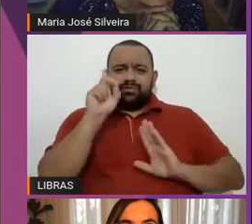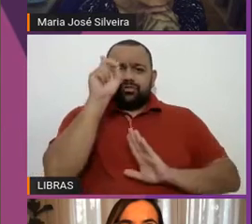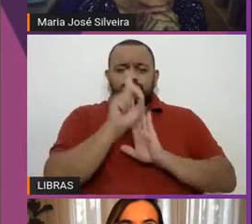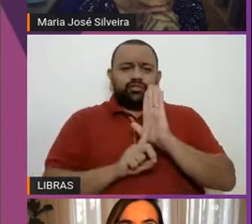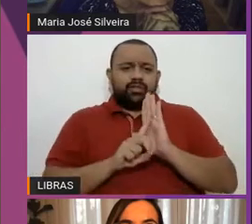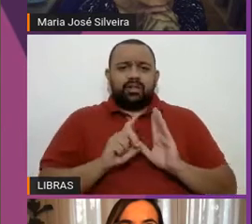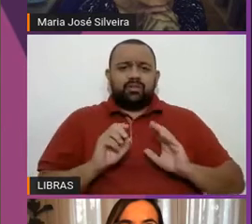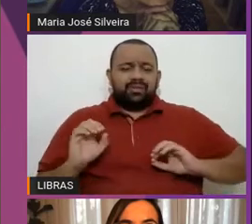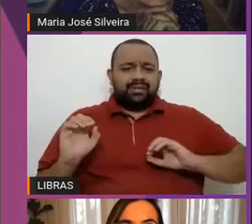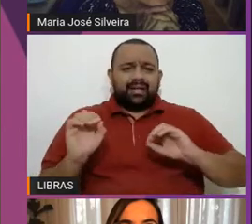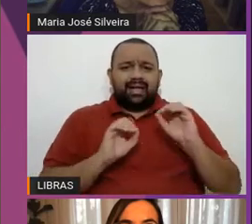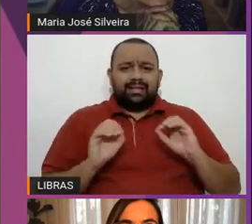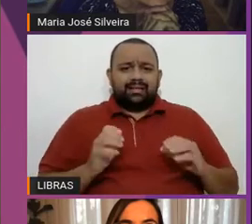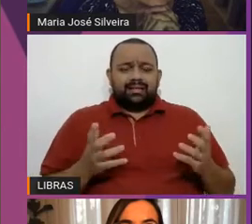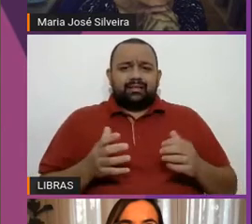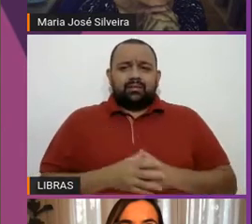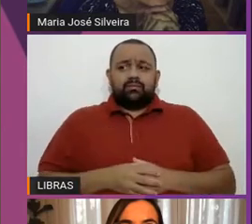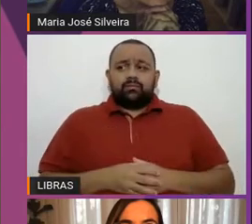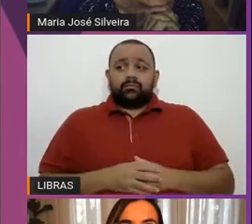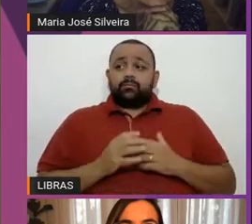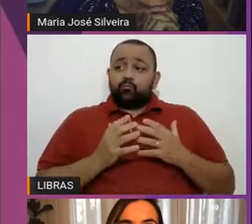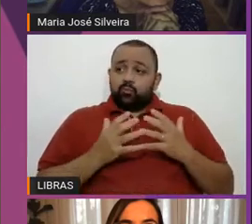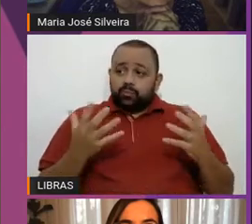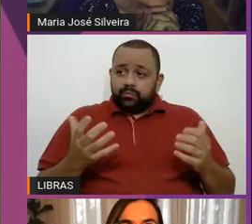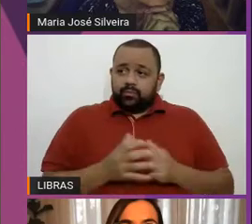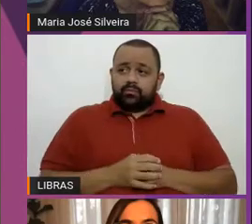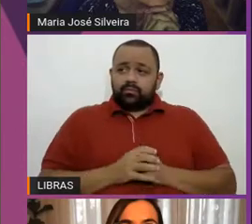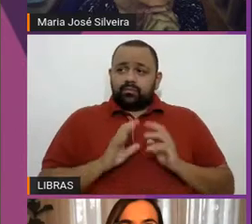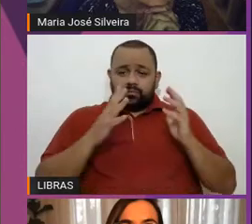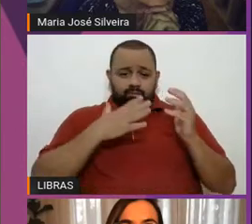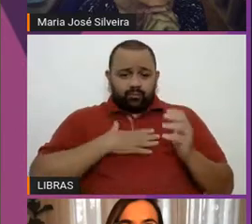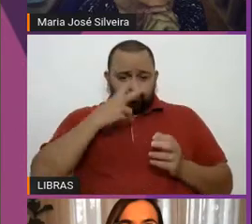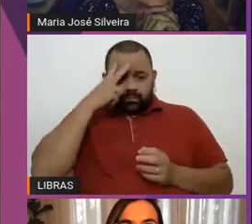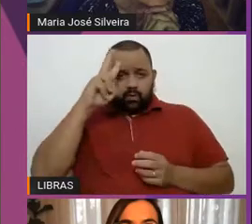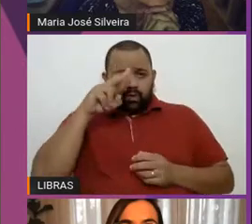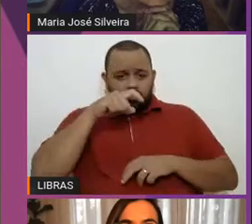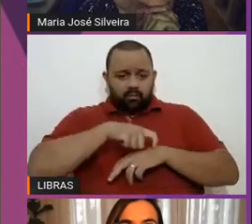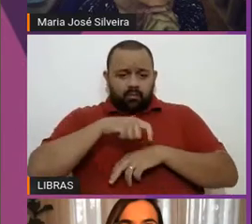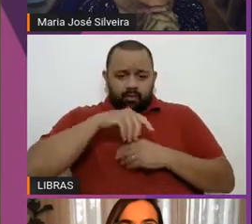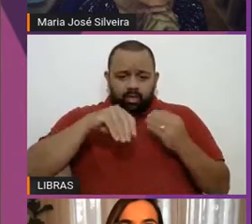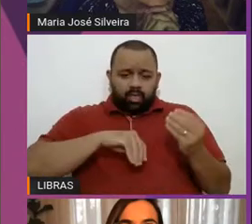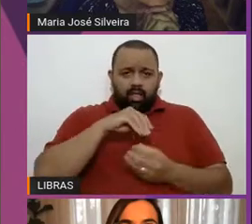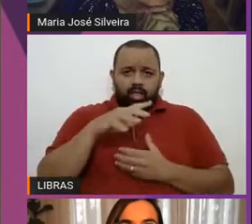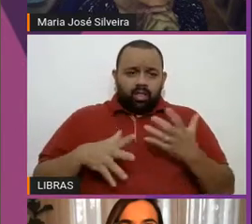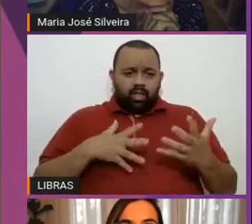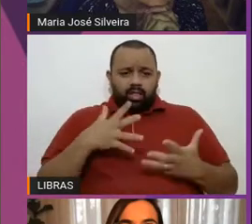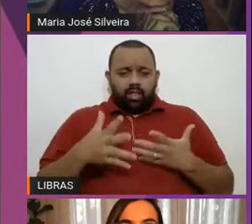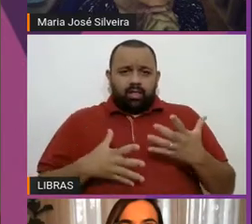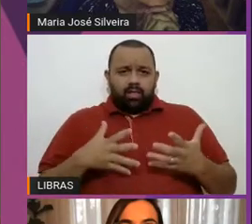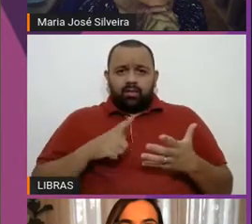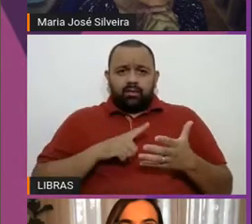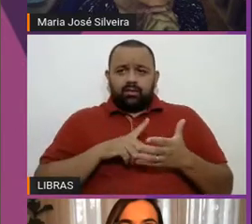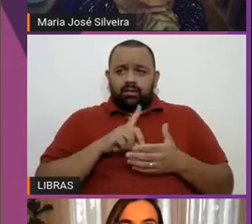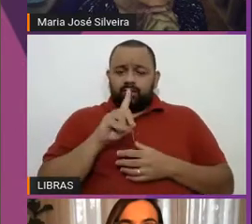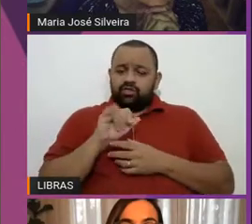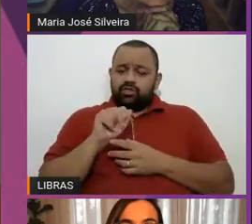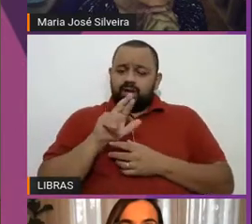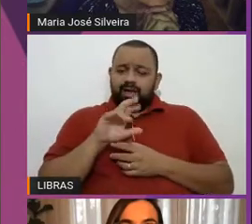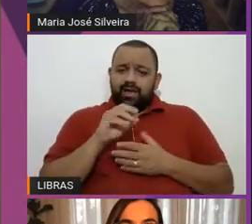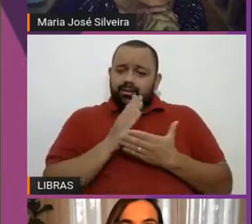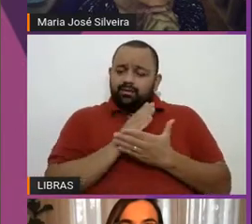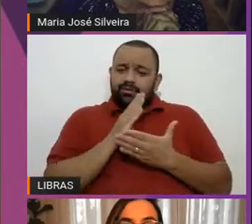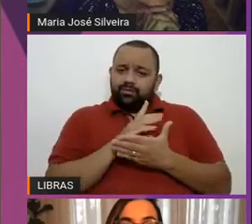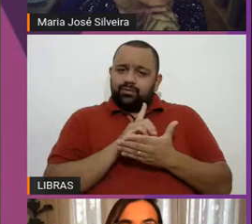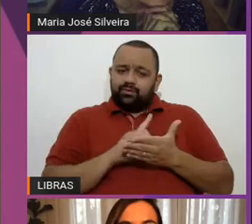sobre eu não tinha enfim é isso misturou muito para mim ir lembro desses e assim foram muitos meses de áreas que são da onde eu tiro a